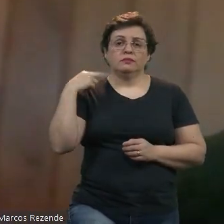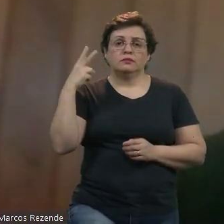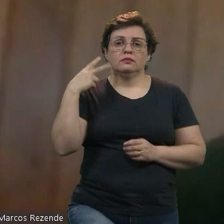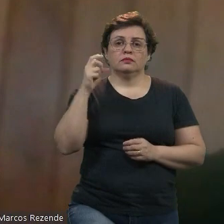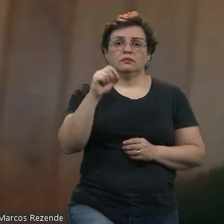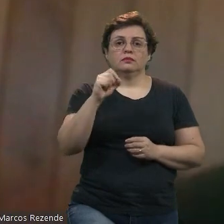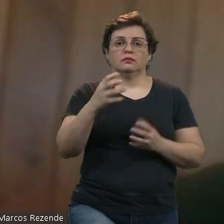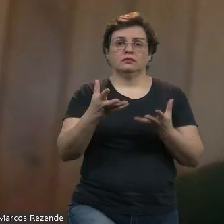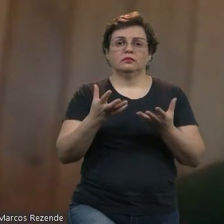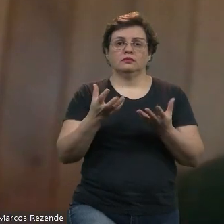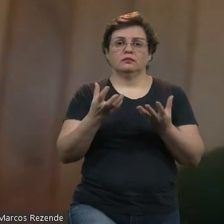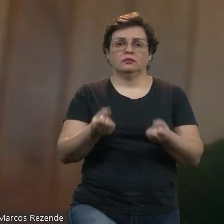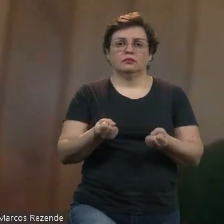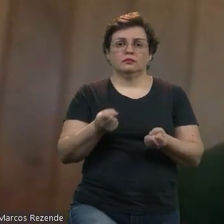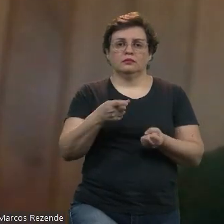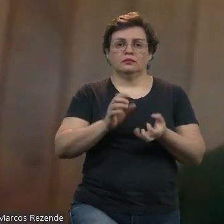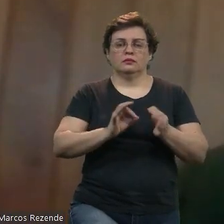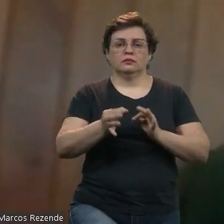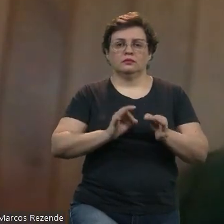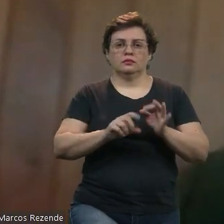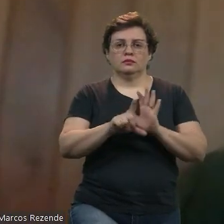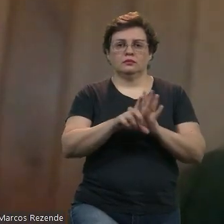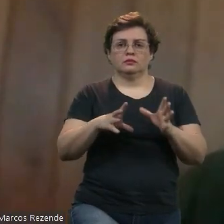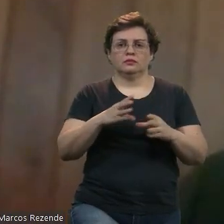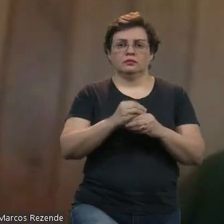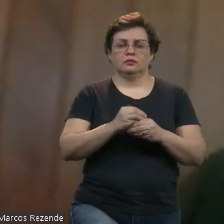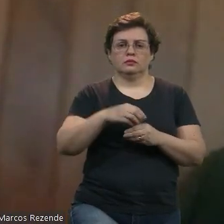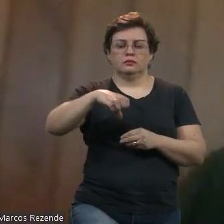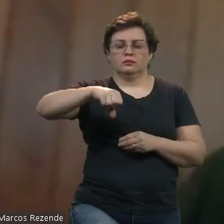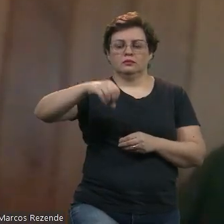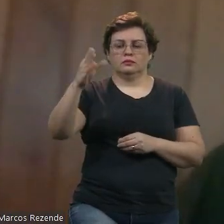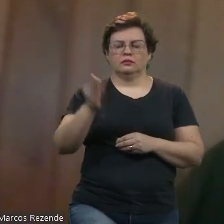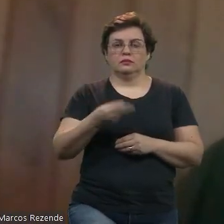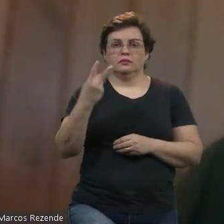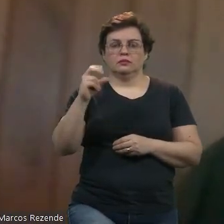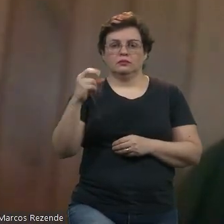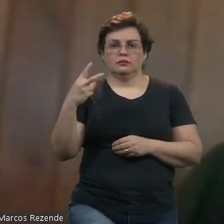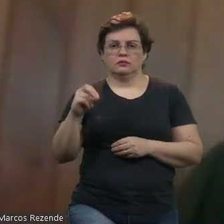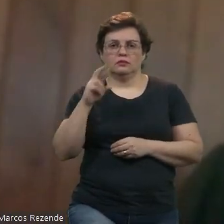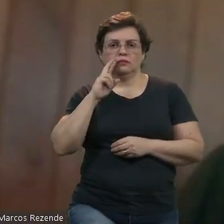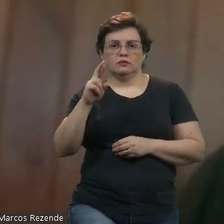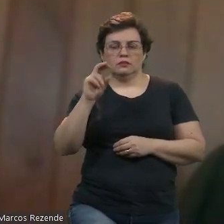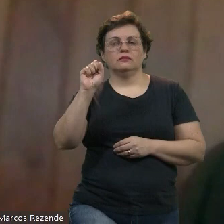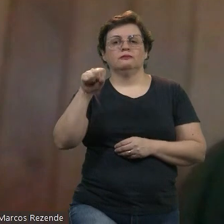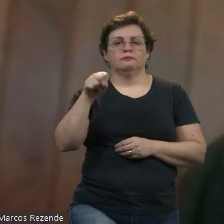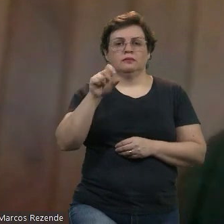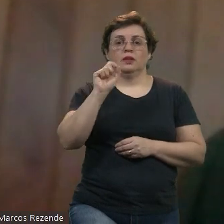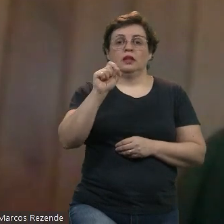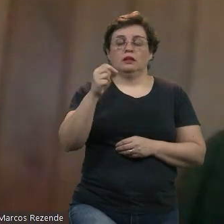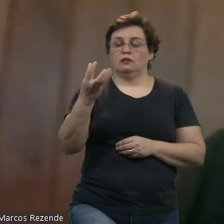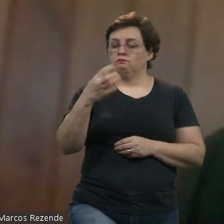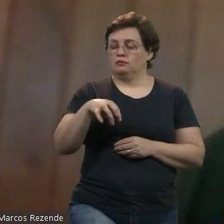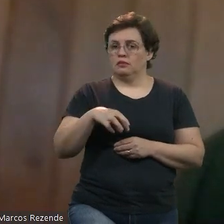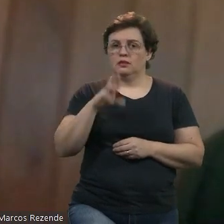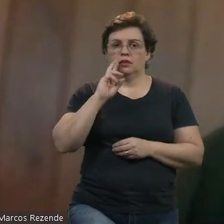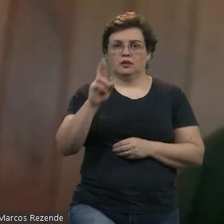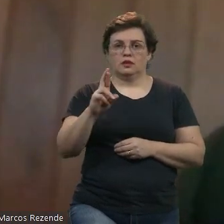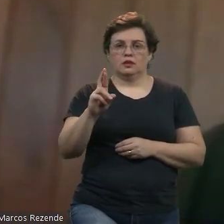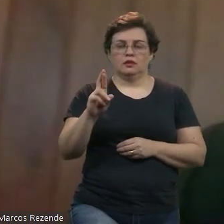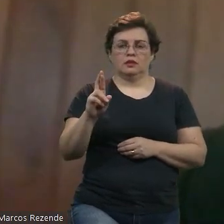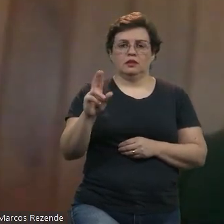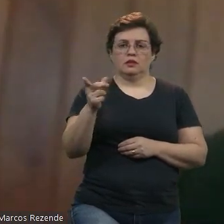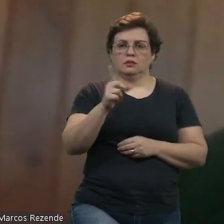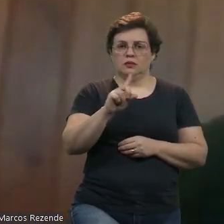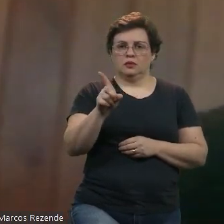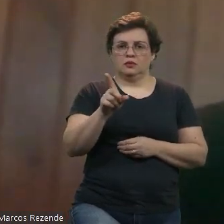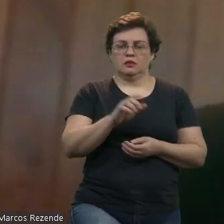são favoráveis ao projeto de lei complementar número 9 de 2020 responderão sim. Os